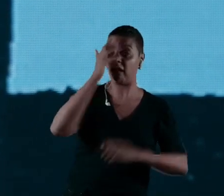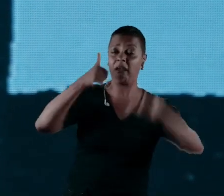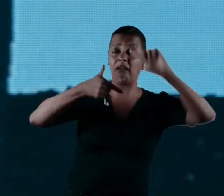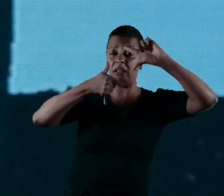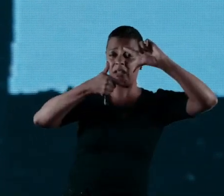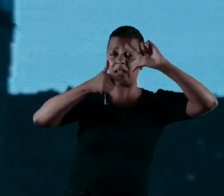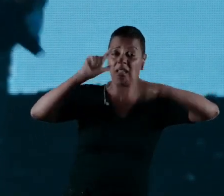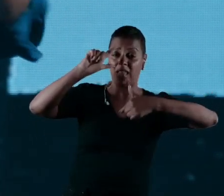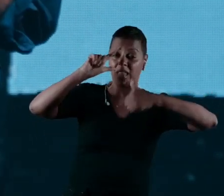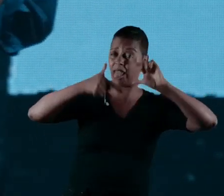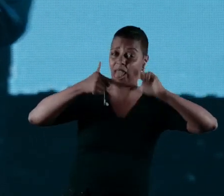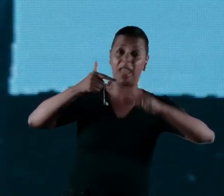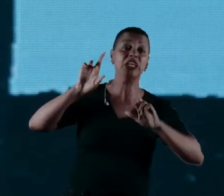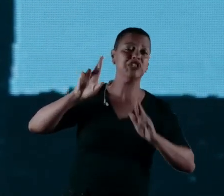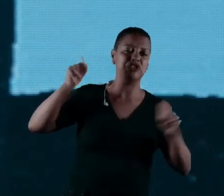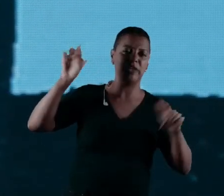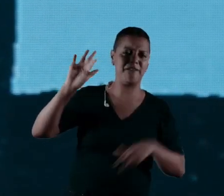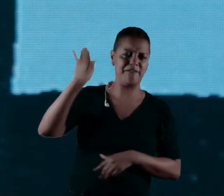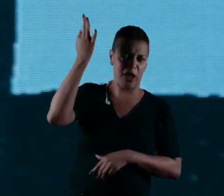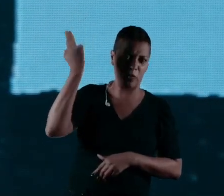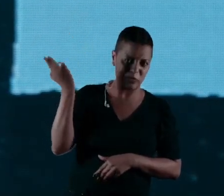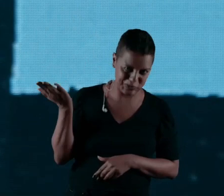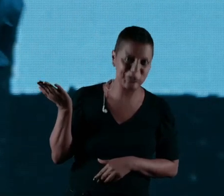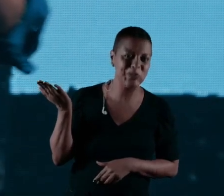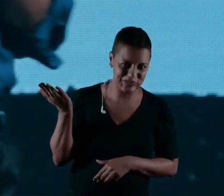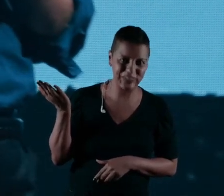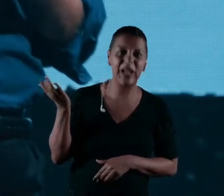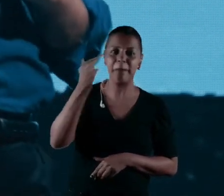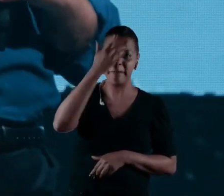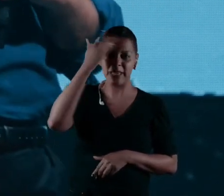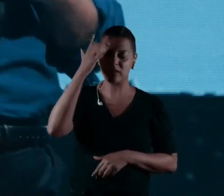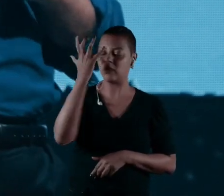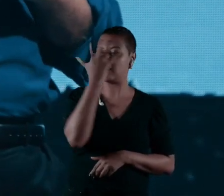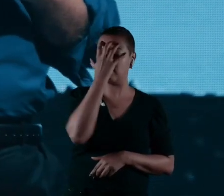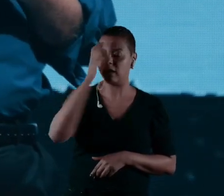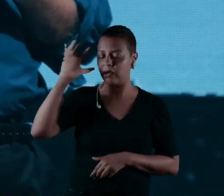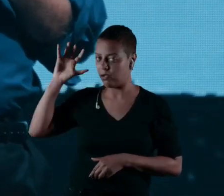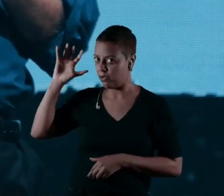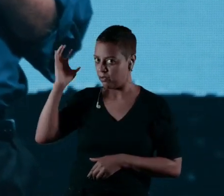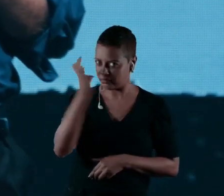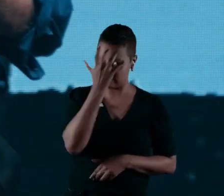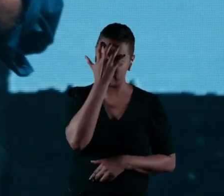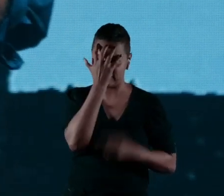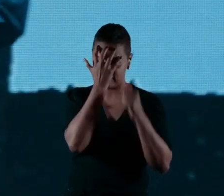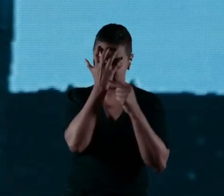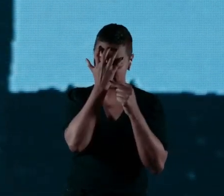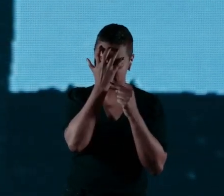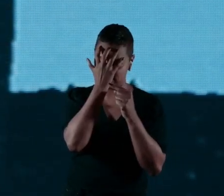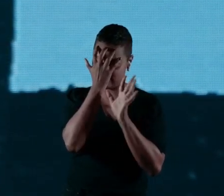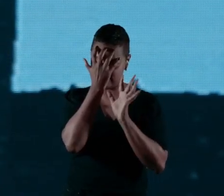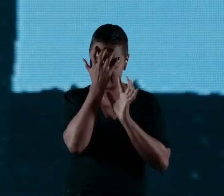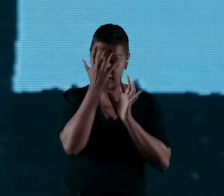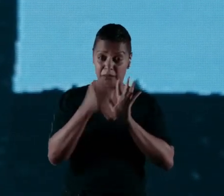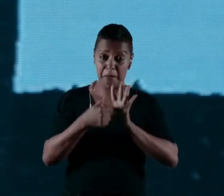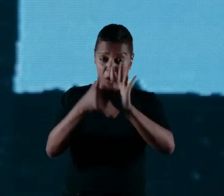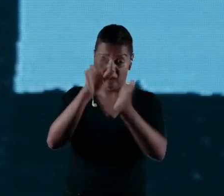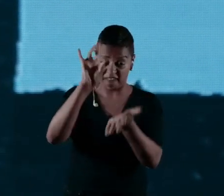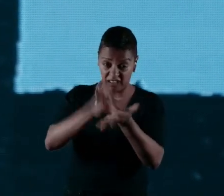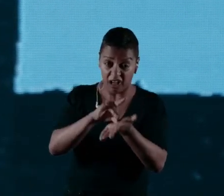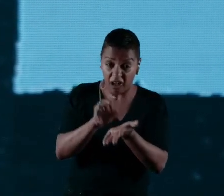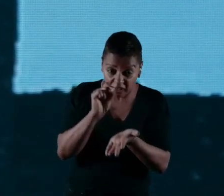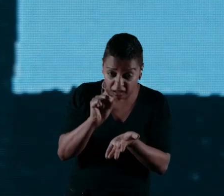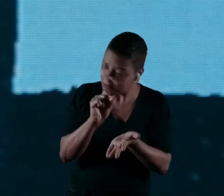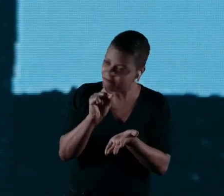Então quem é um hipócrita? O hipócrita é aquele indivíduo que vende uma persona. Ele não mostra quem ele realmente é.